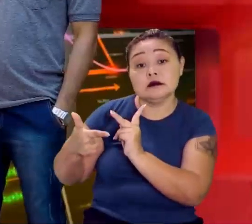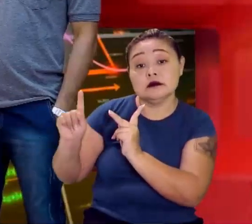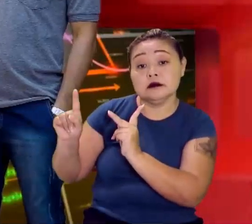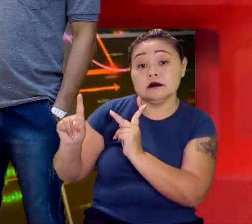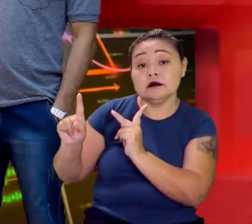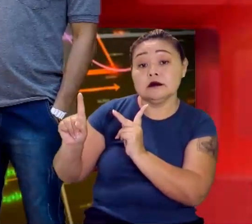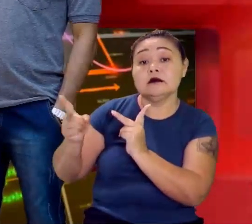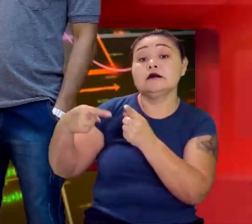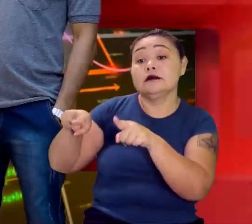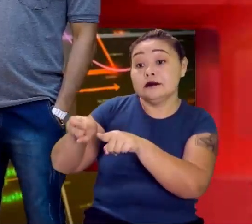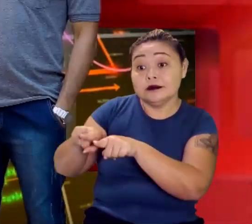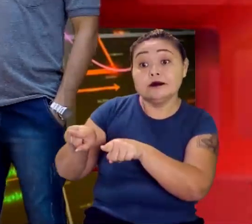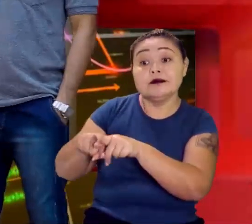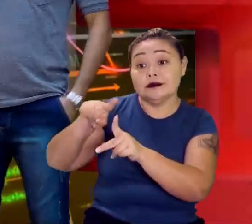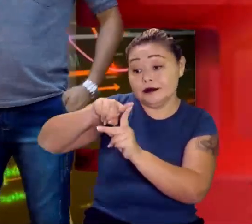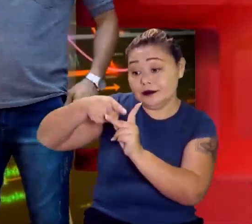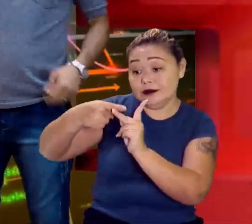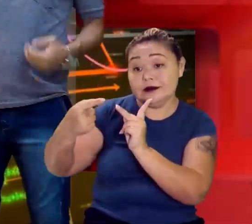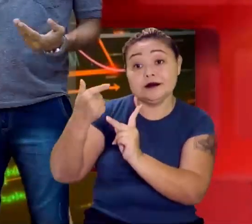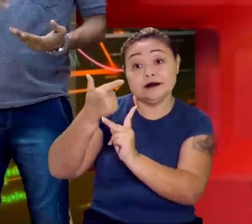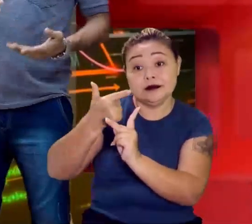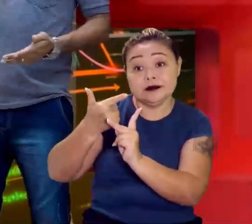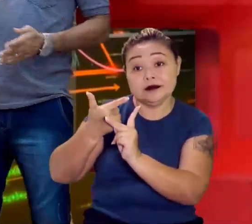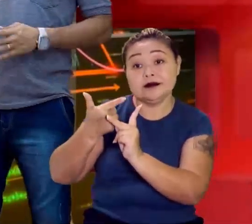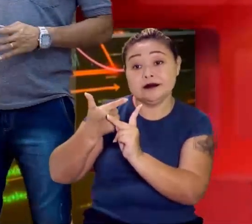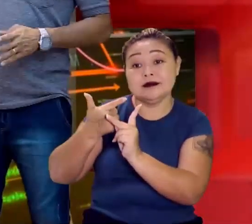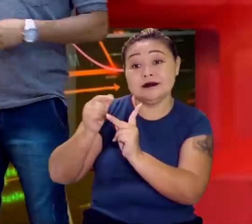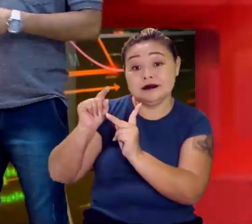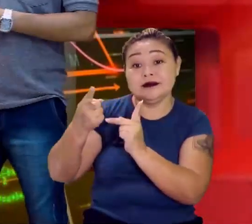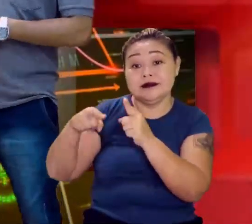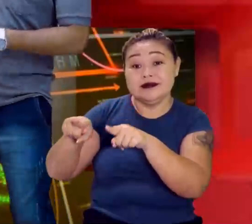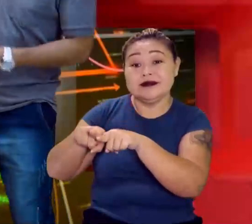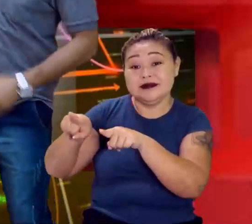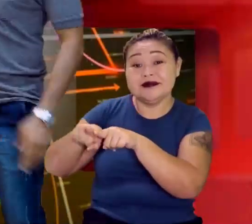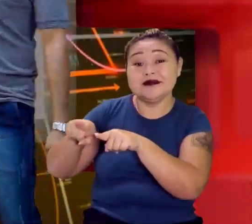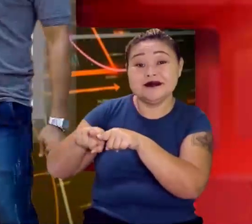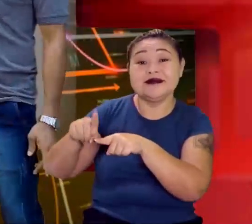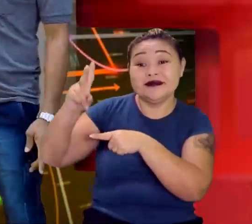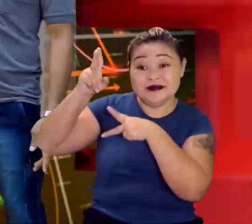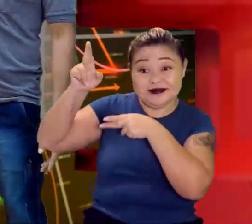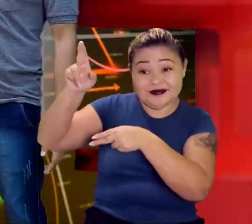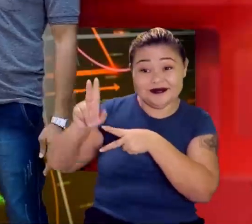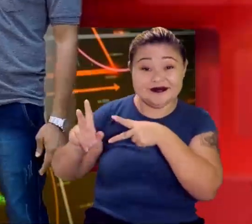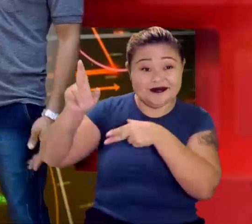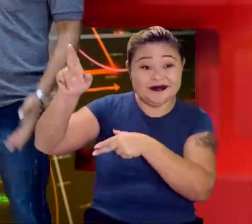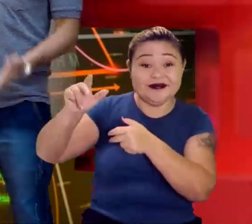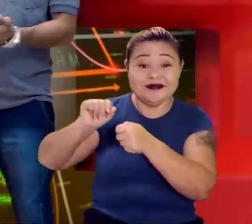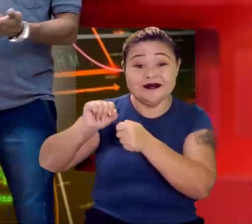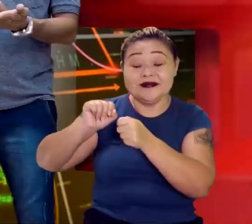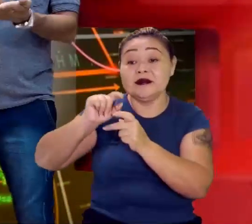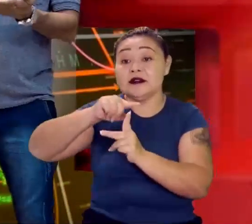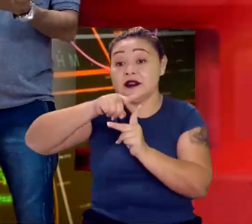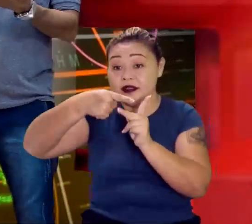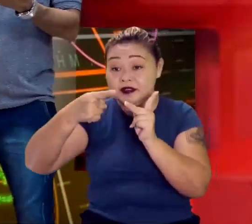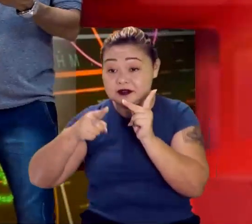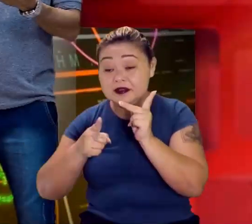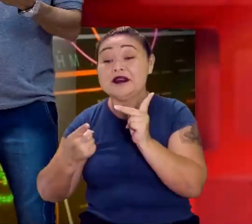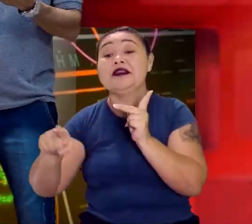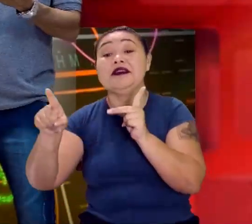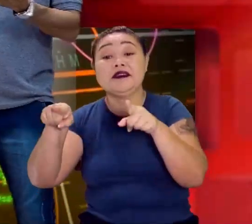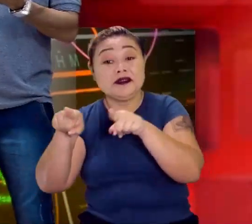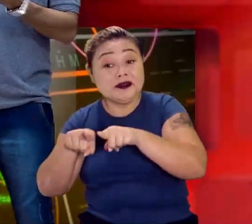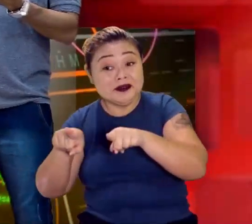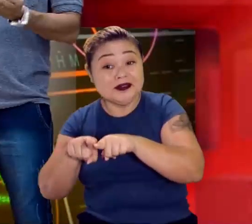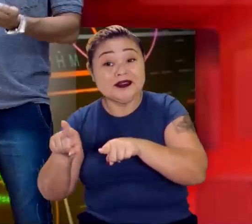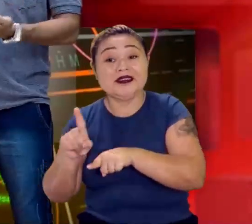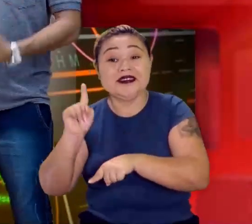Raiz quadrada também. É raiz quadrada, tá? Também é só para mostrar que é igual a de cima, que senão daqui a pouco você vai colocar na prova. Raiz